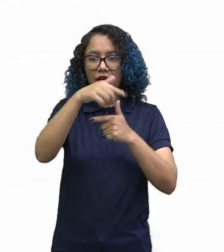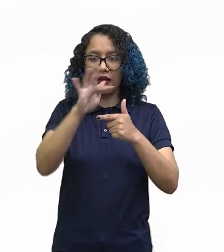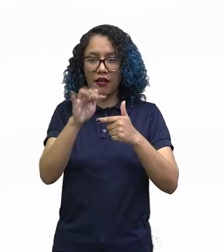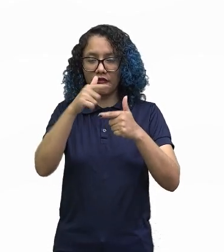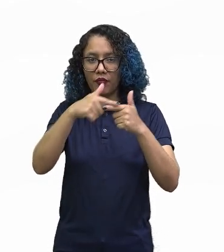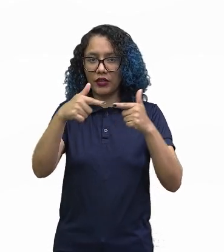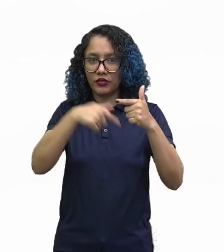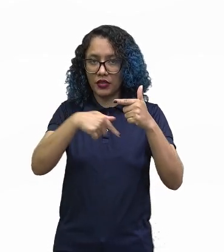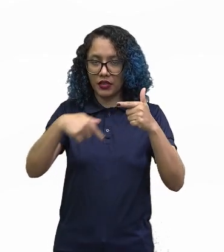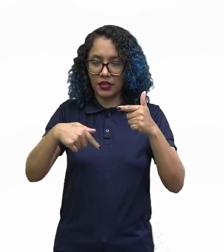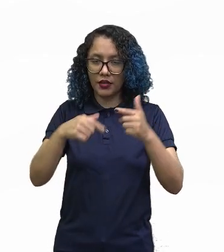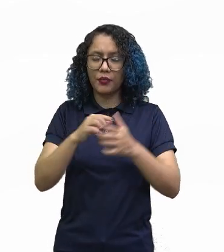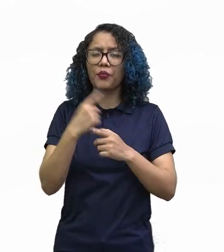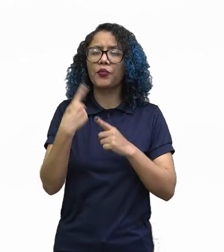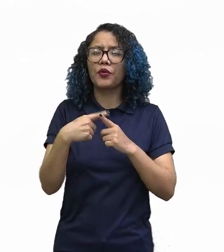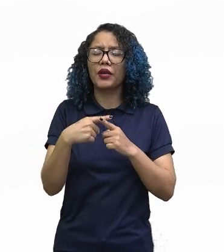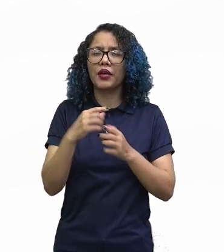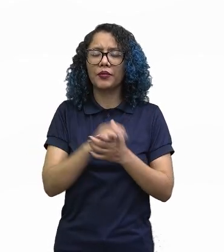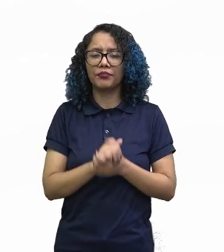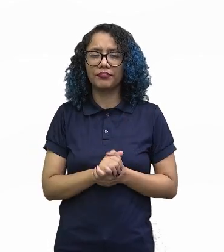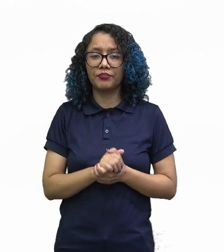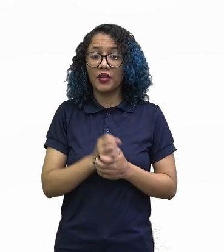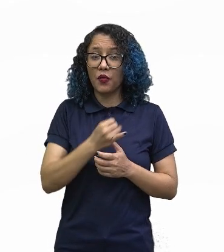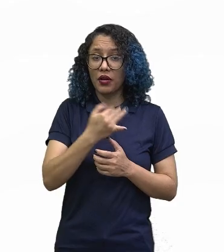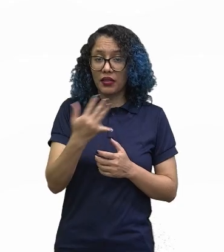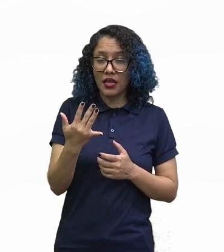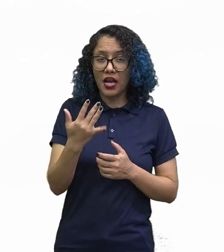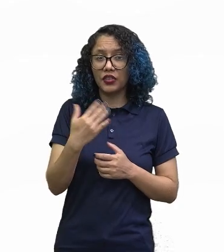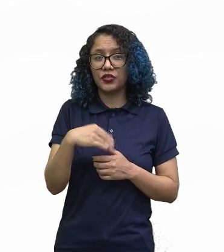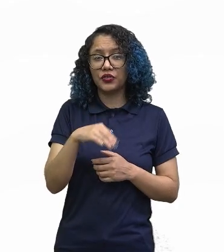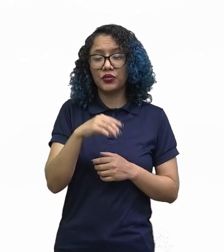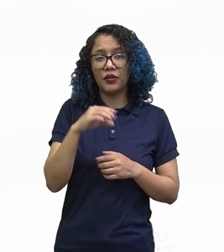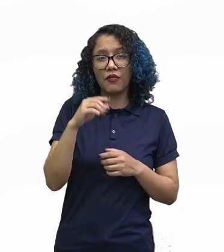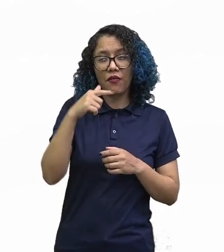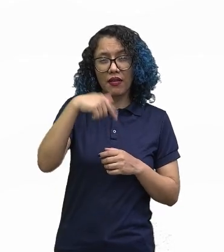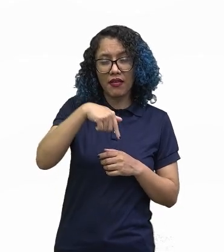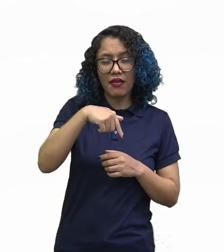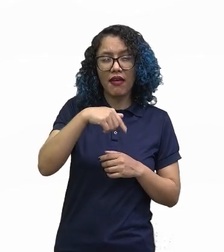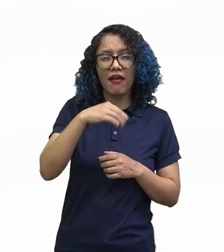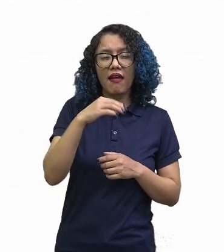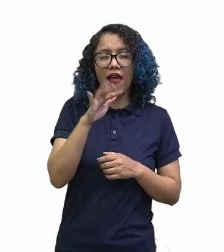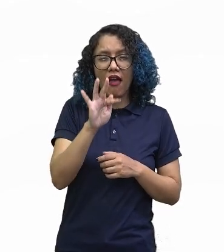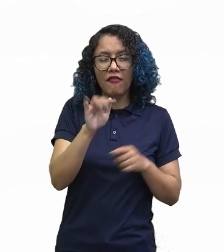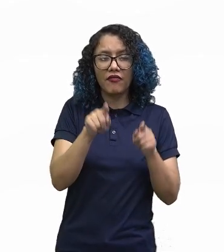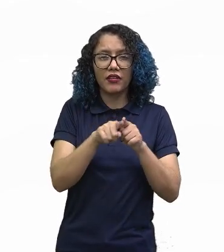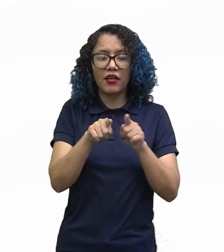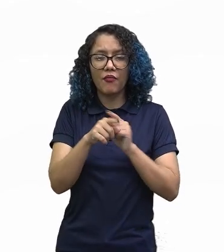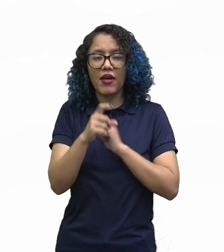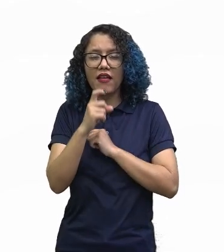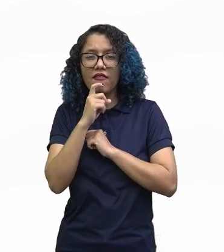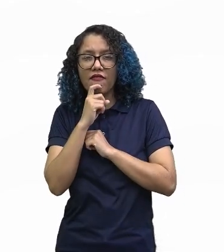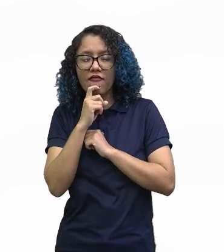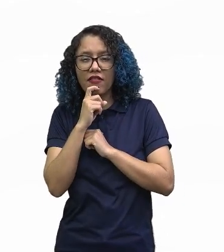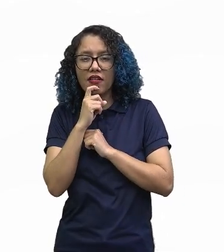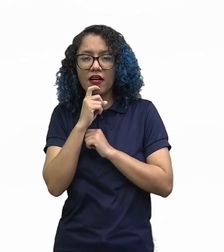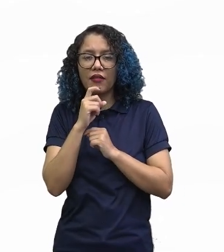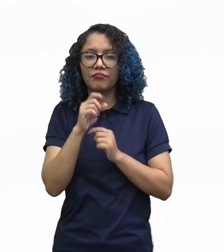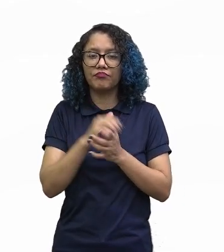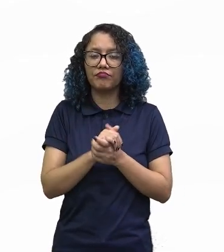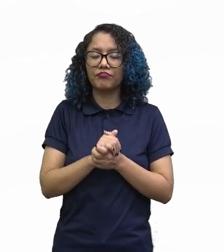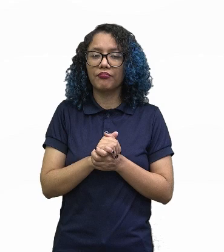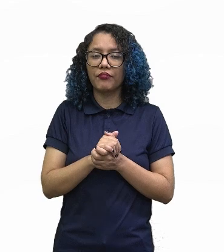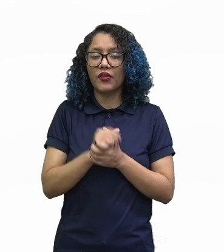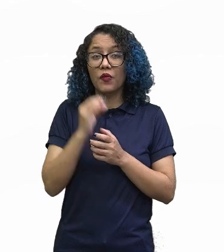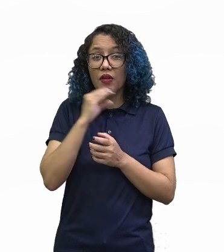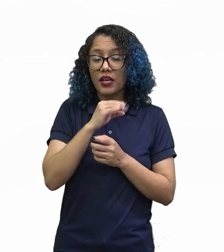pessoal? Quantidade de calor da fonte quente menos quantidade de calor da fonte fria nada mais é do que o trabalho, né? Nada mais é aí do